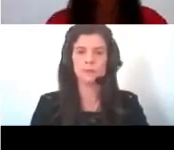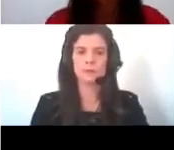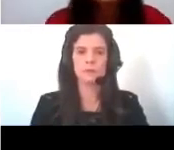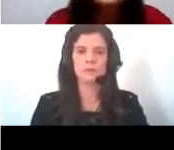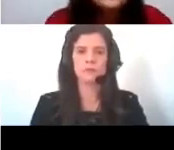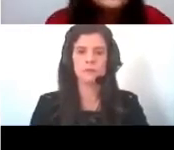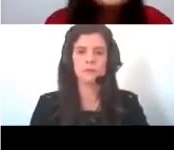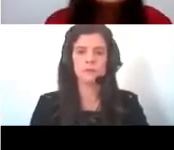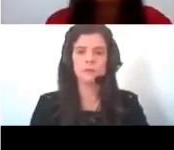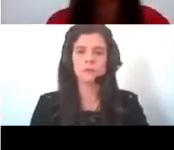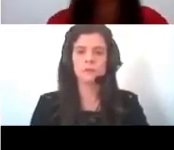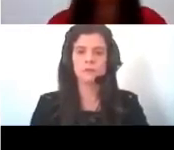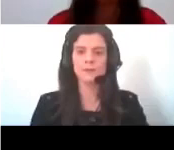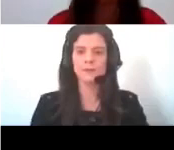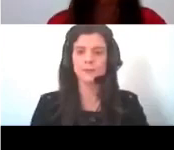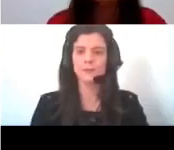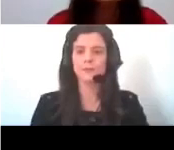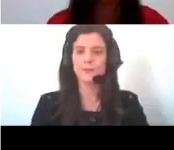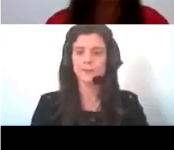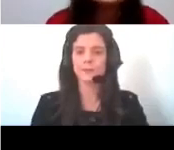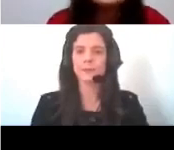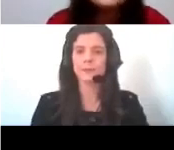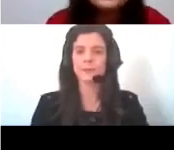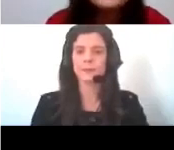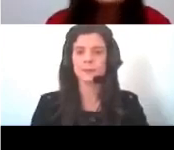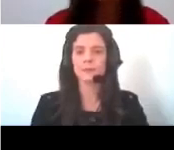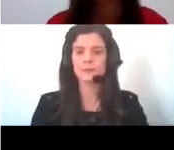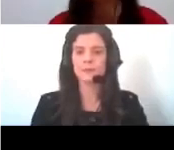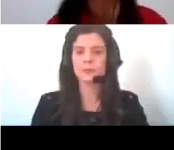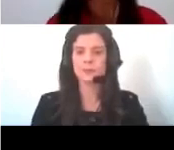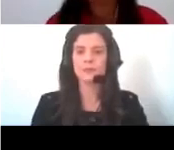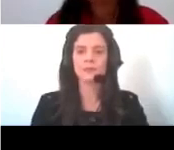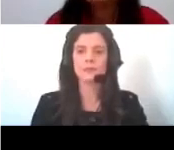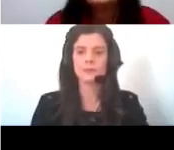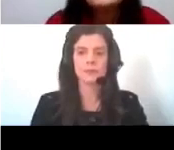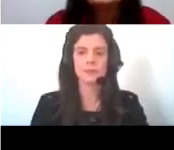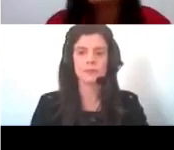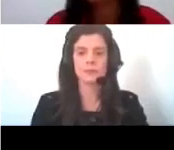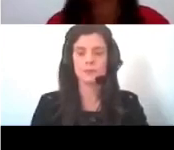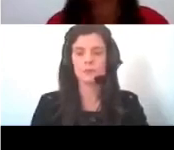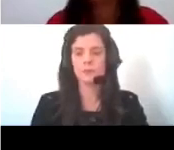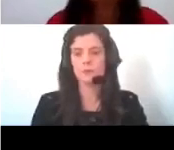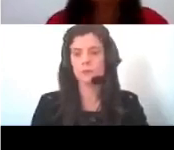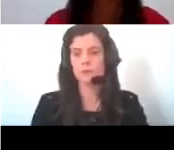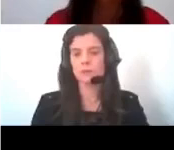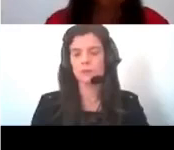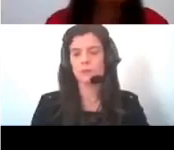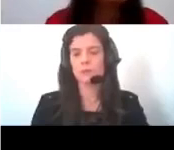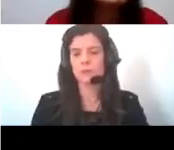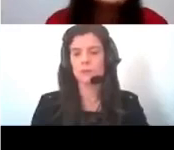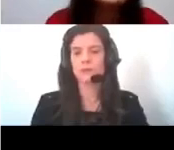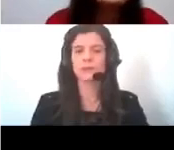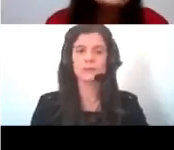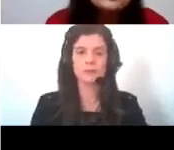computador, como que eu posso usar de maneira ética e eficaz o meu telefone, em relação às impressões e em